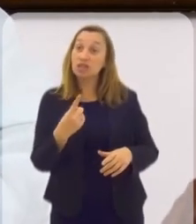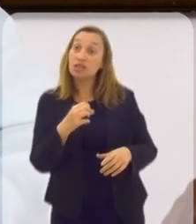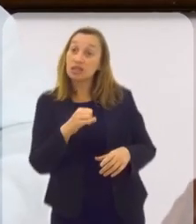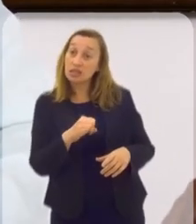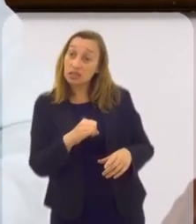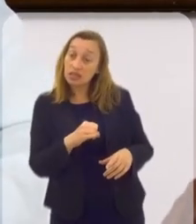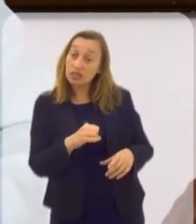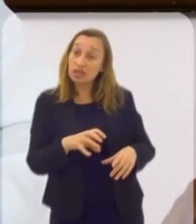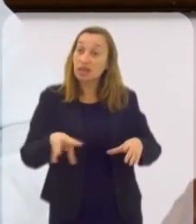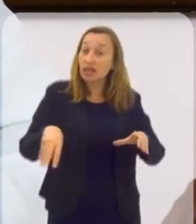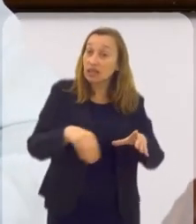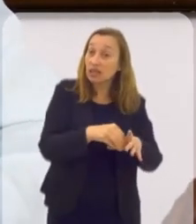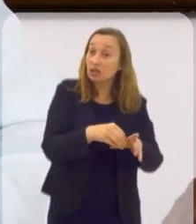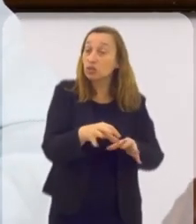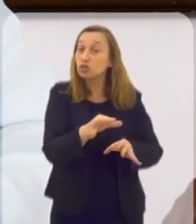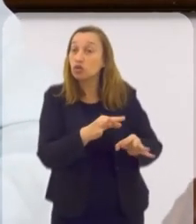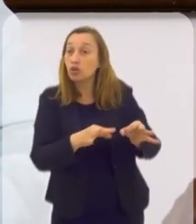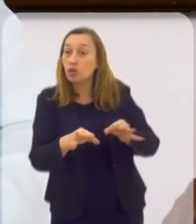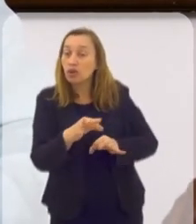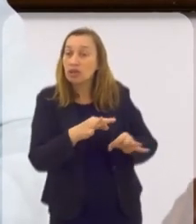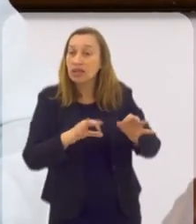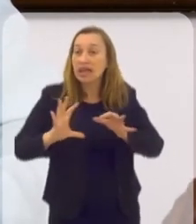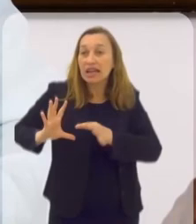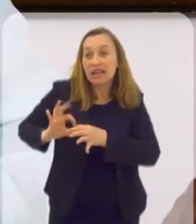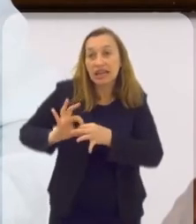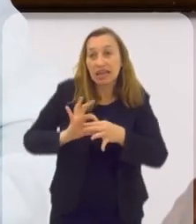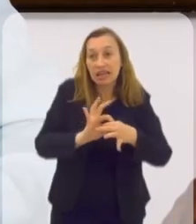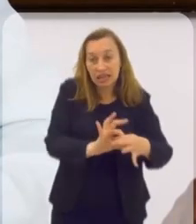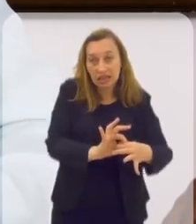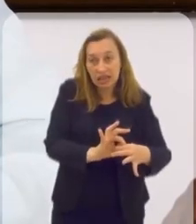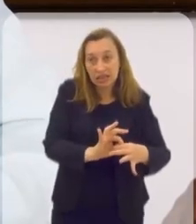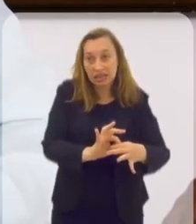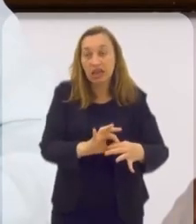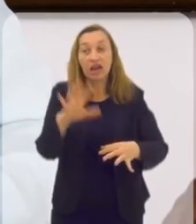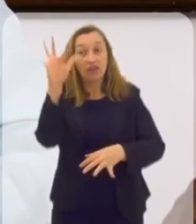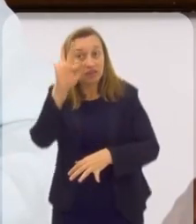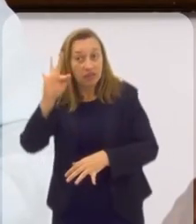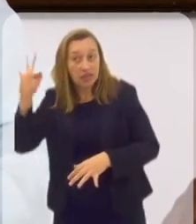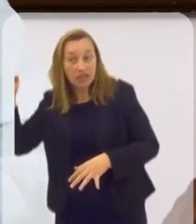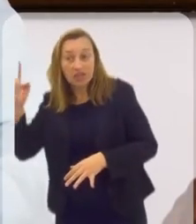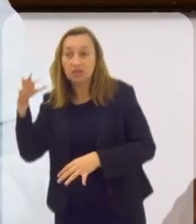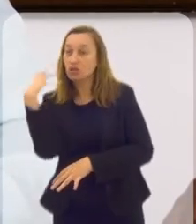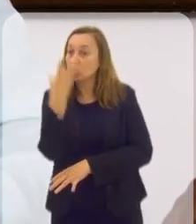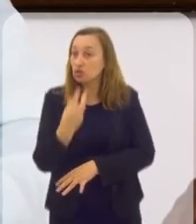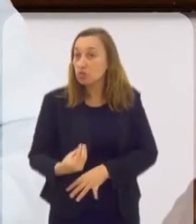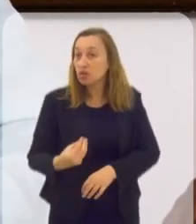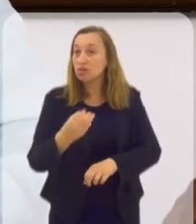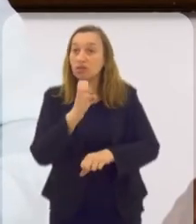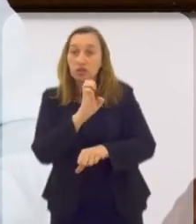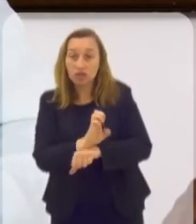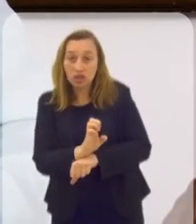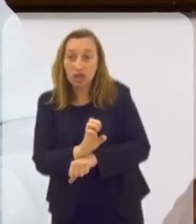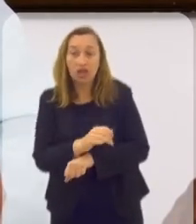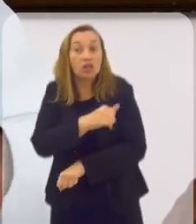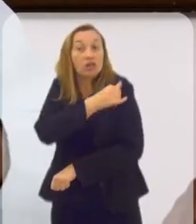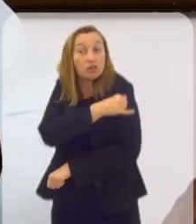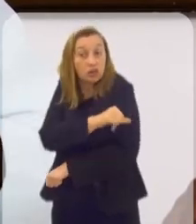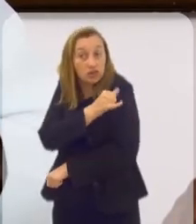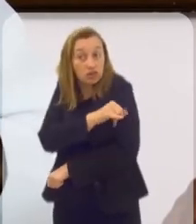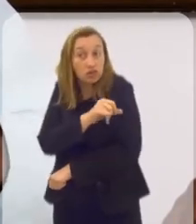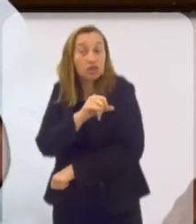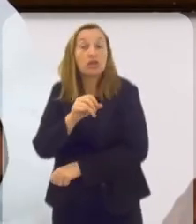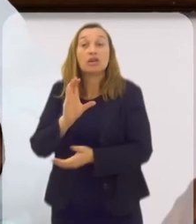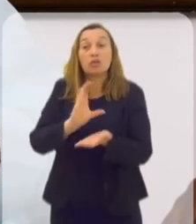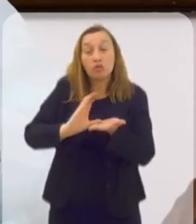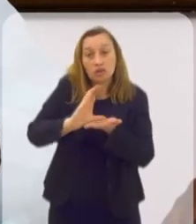centro espírita está dentro de uma organização ligada às federações espíritas do seu estado, no caso do Rio de